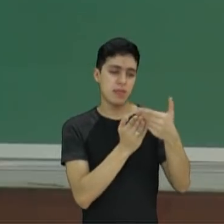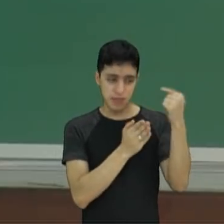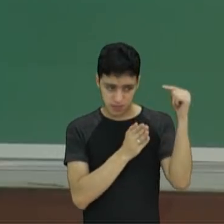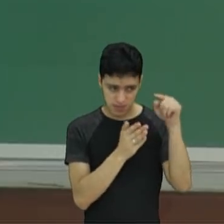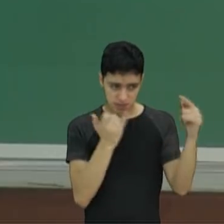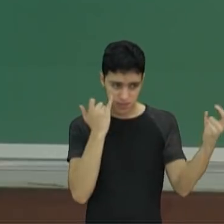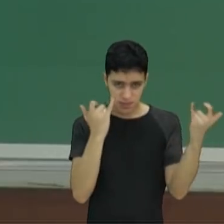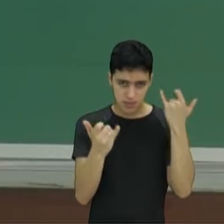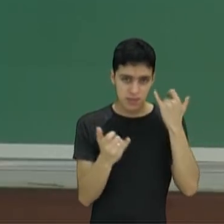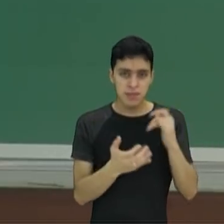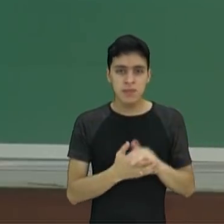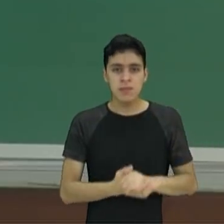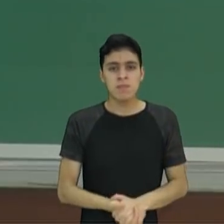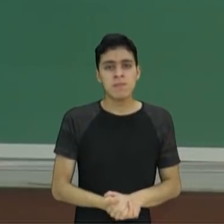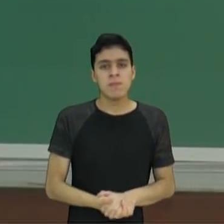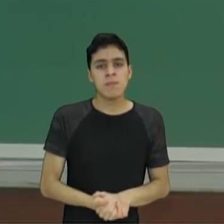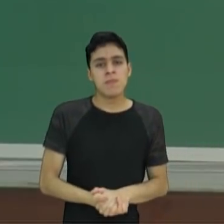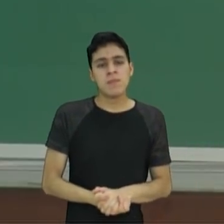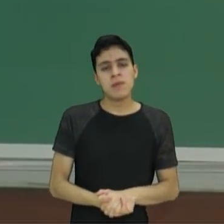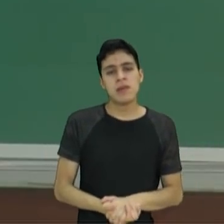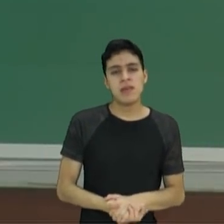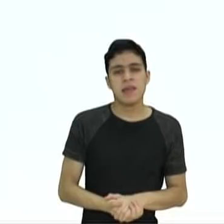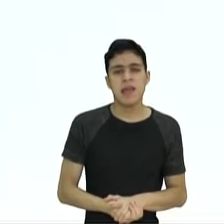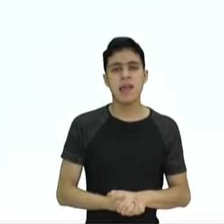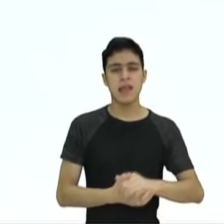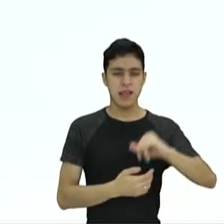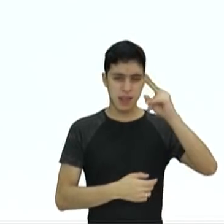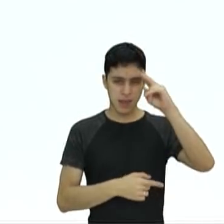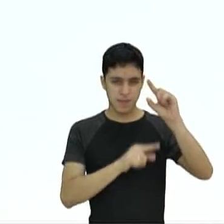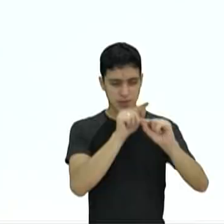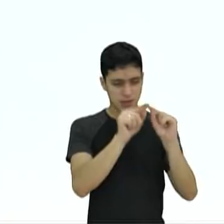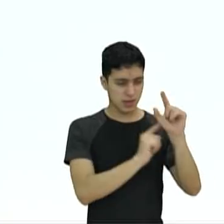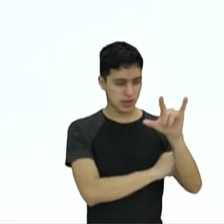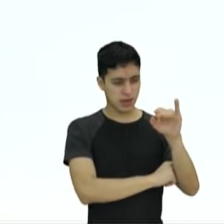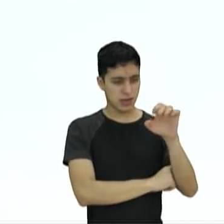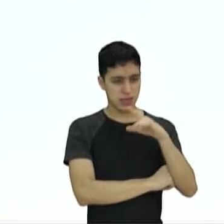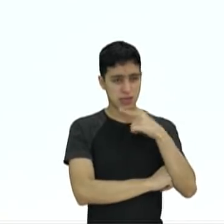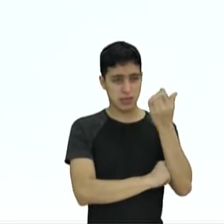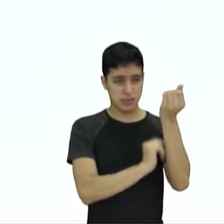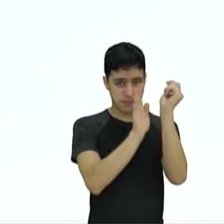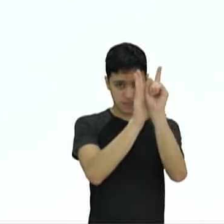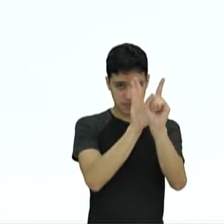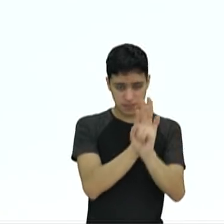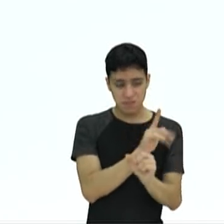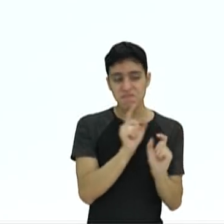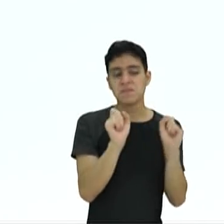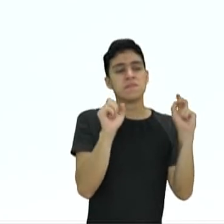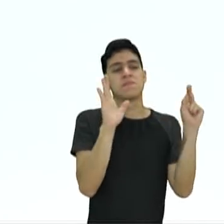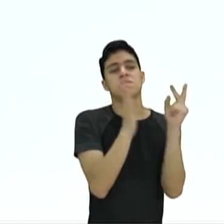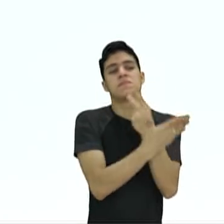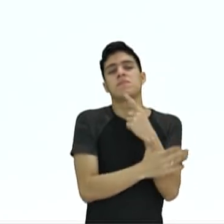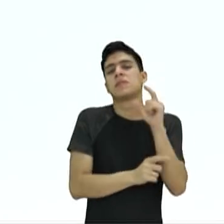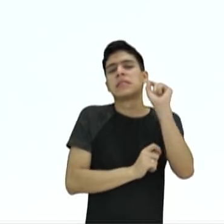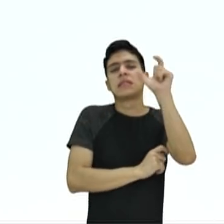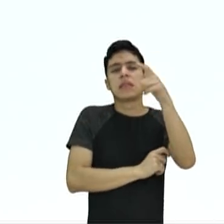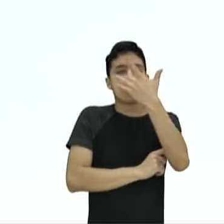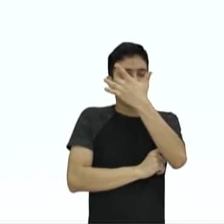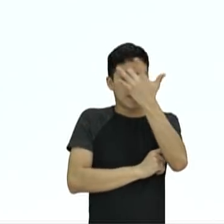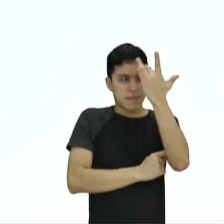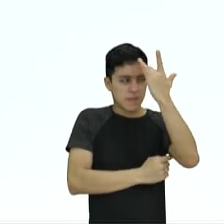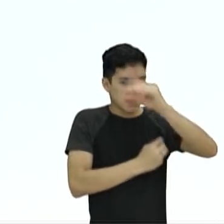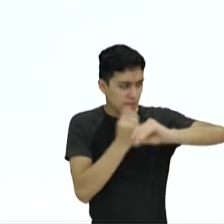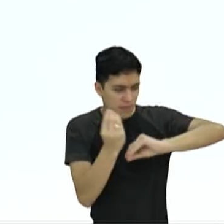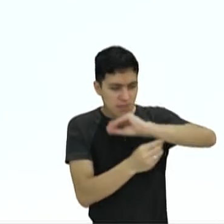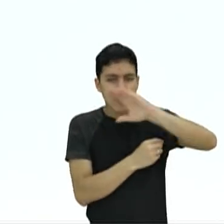dessa notícia. Lembrando que o lead tem as 6 perguntas: o que ocorre, quem está